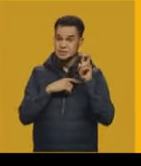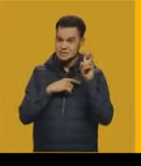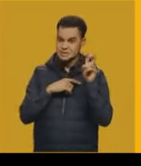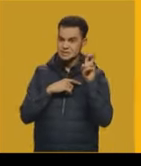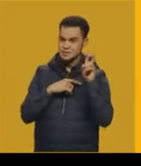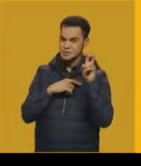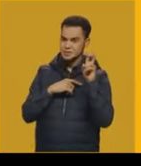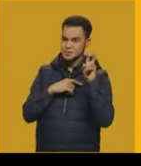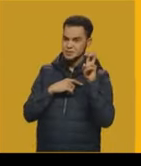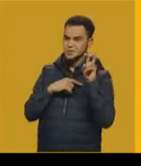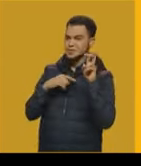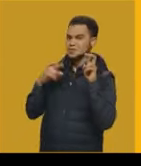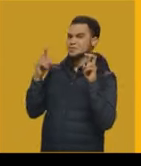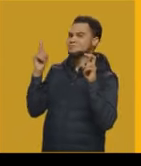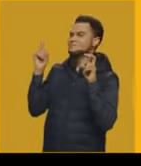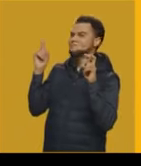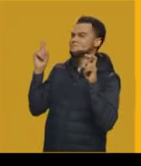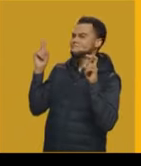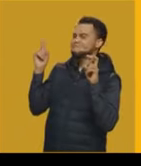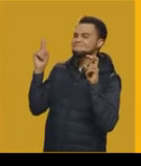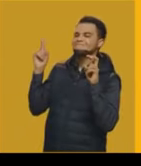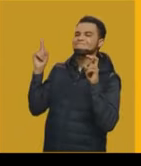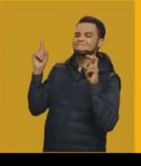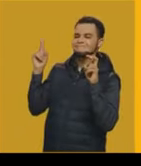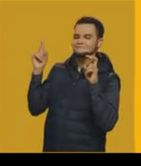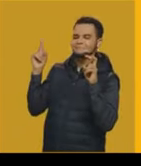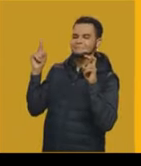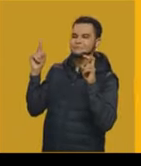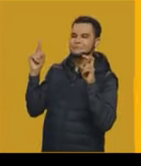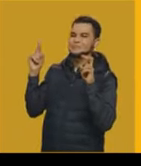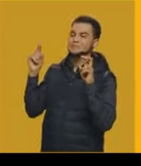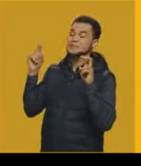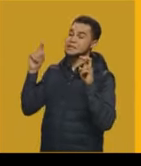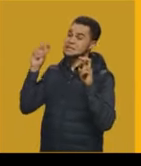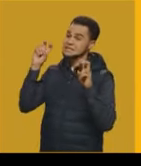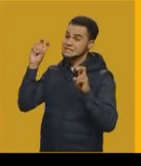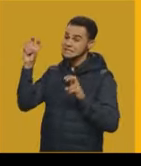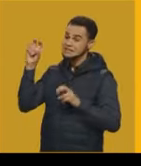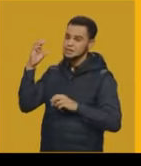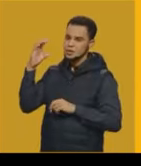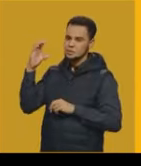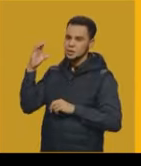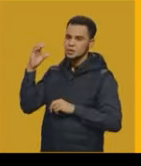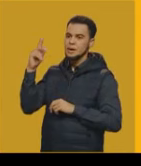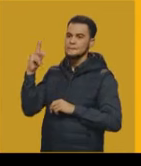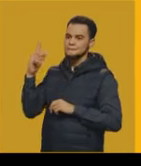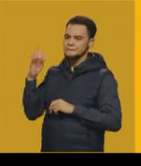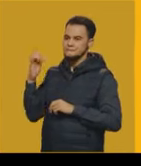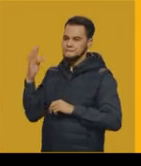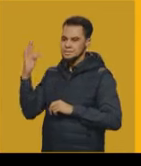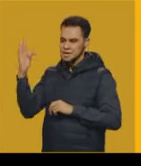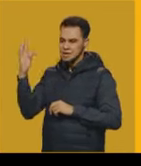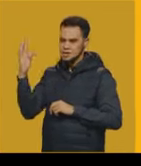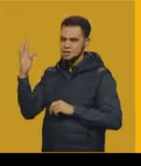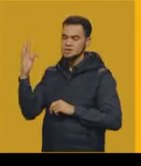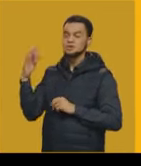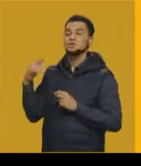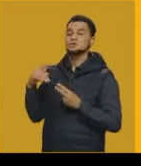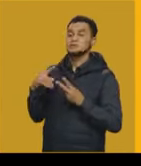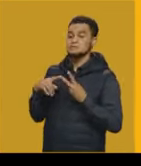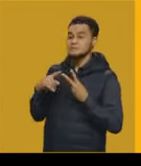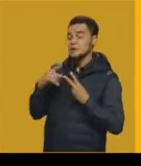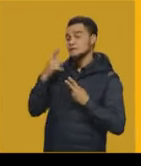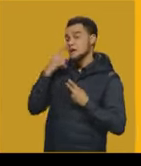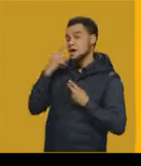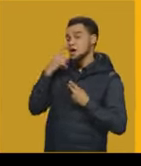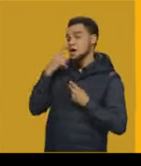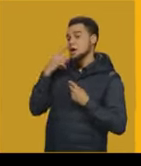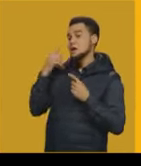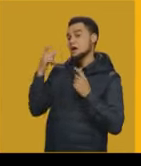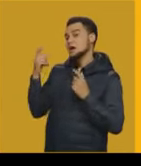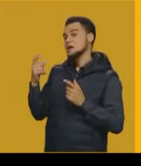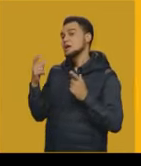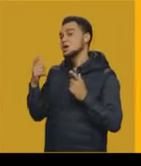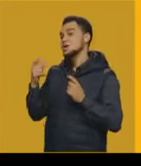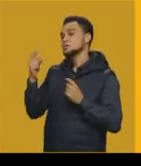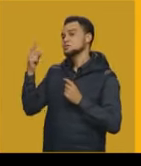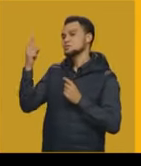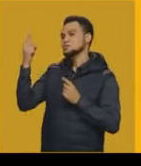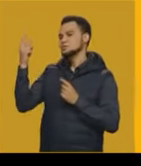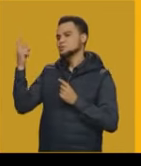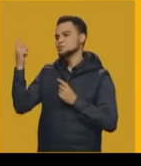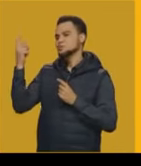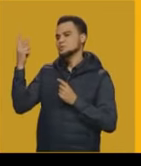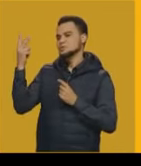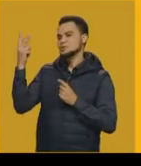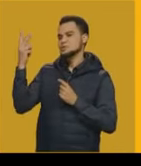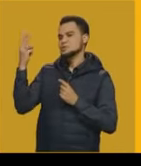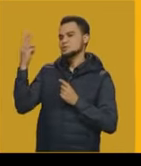Se tem uma tripla ligação, precisamos saber em qual carbono que é. Vamos fazer a contagem. Da esquerda para a direita,